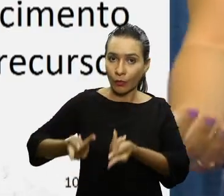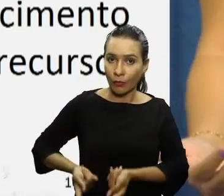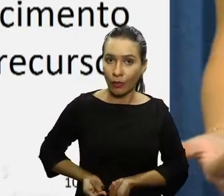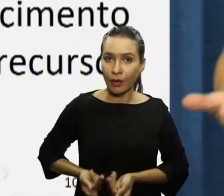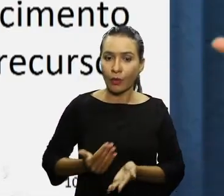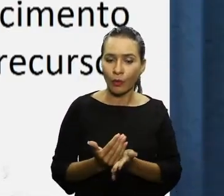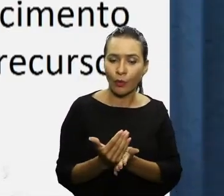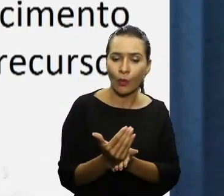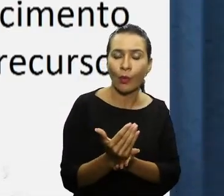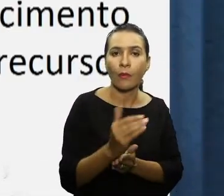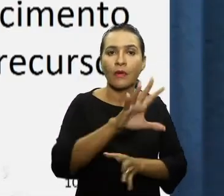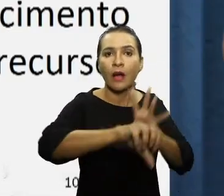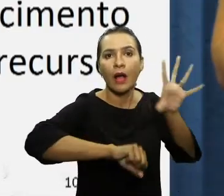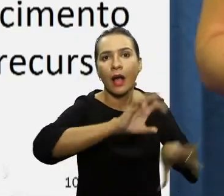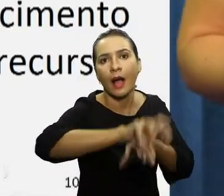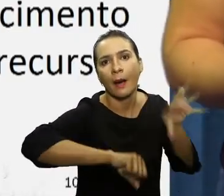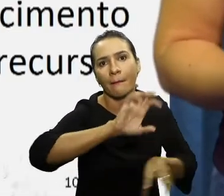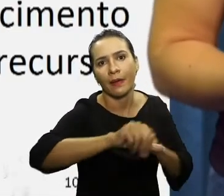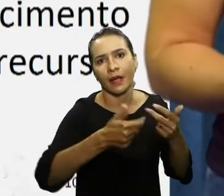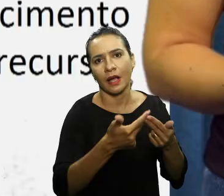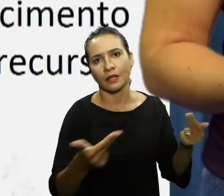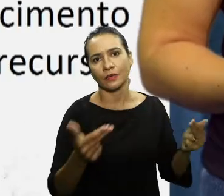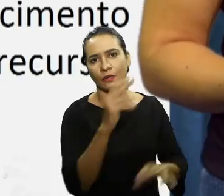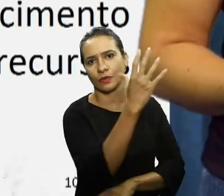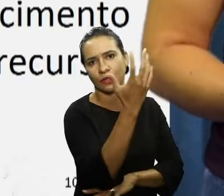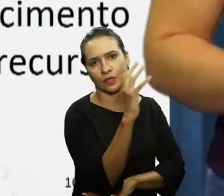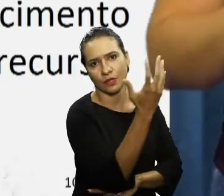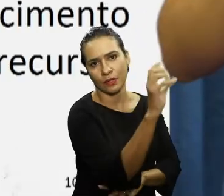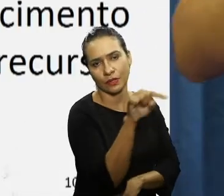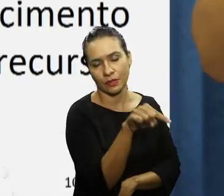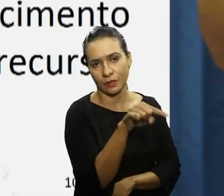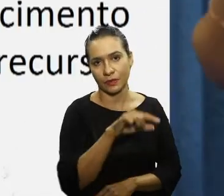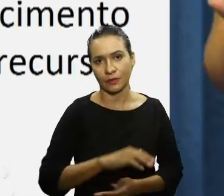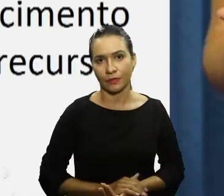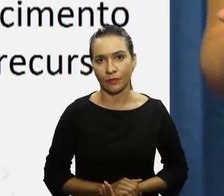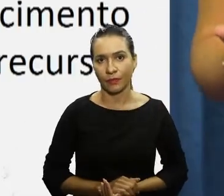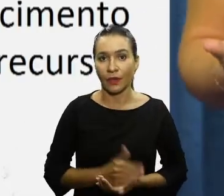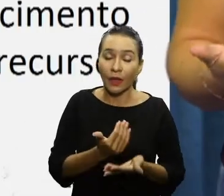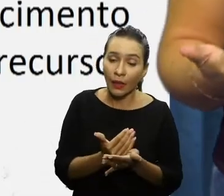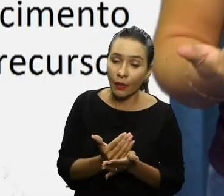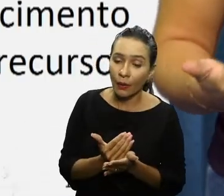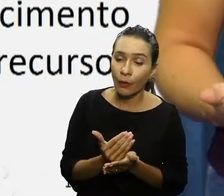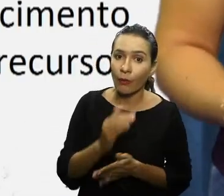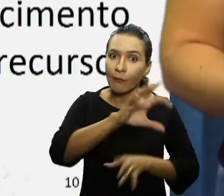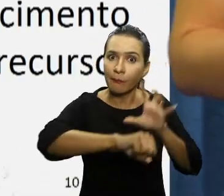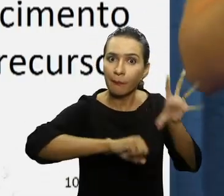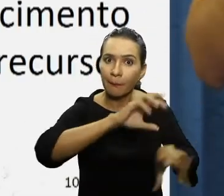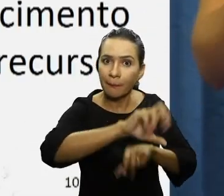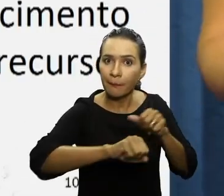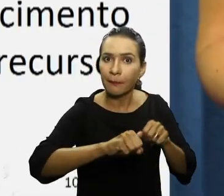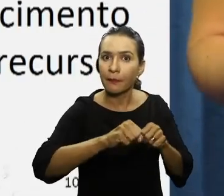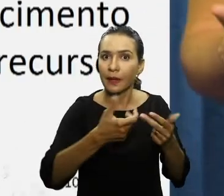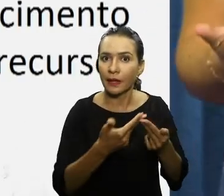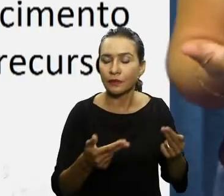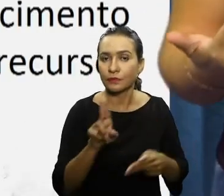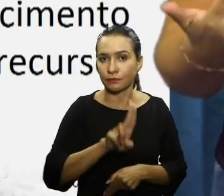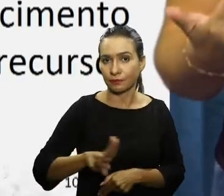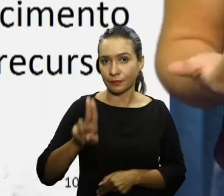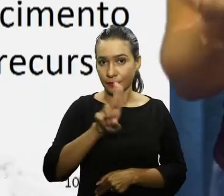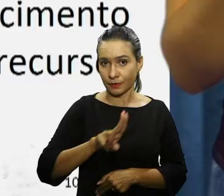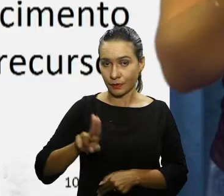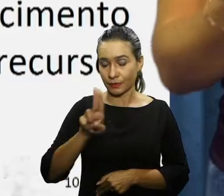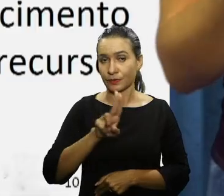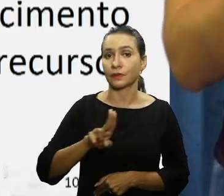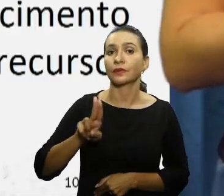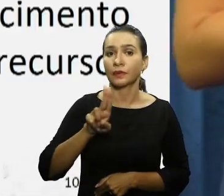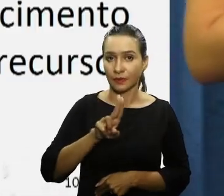uso mais exagerado dos recursos que estavam ali disponíveis. E à medida que ele foi fazendo uso desses recursos